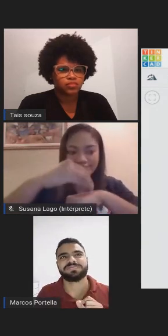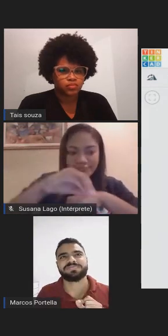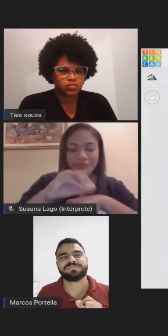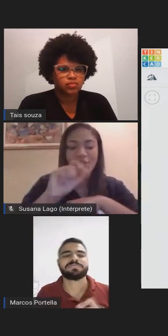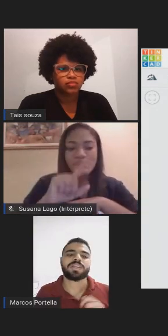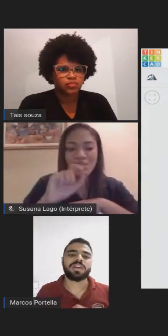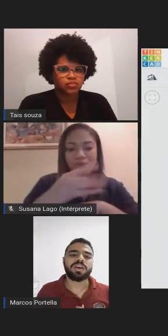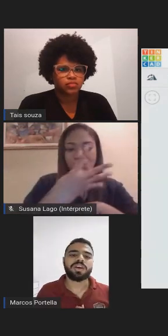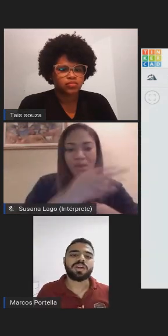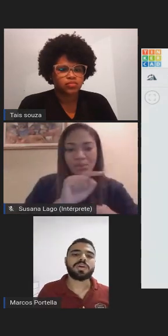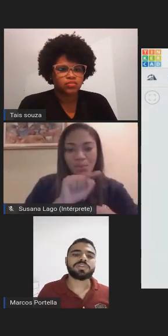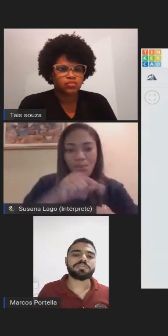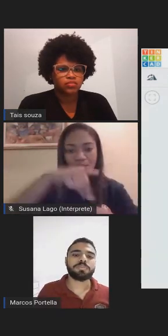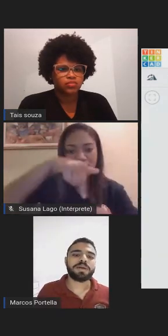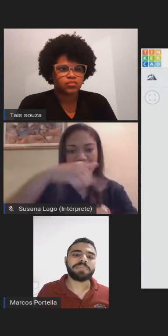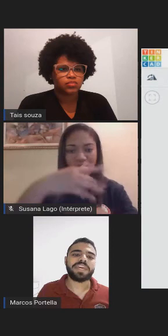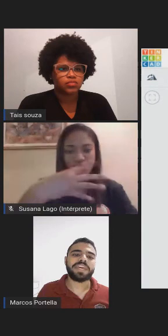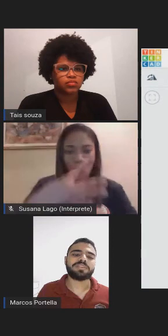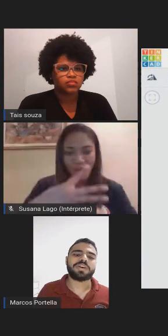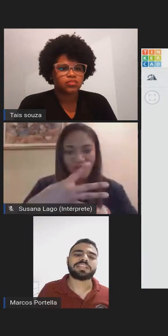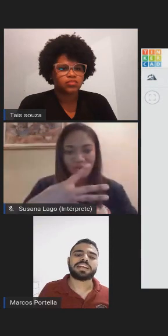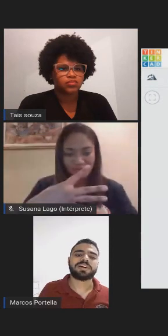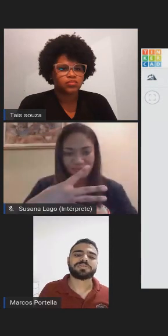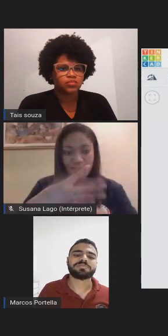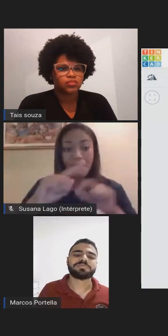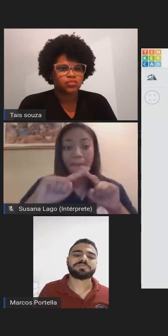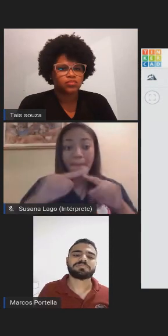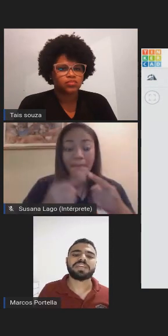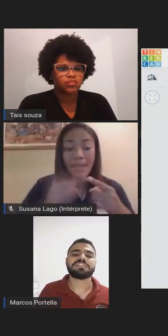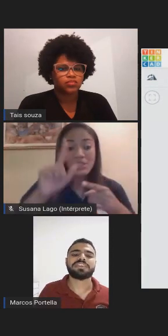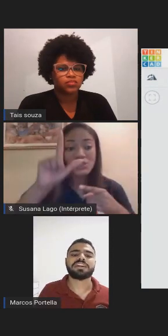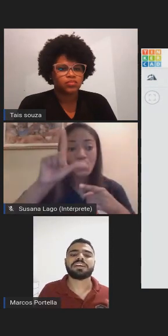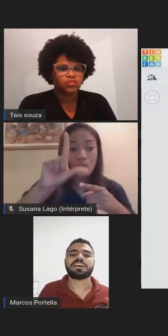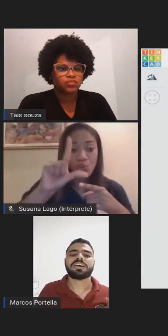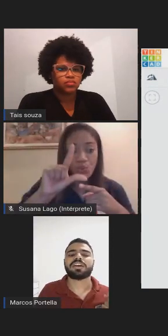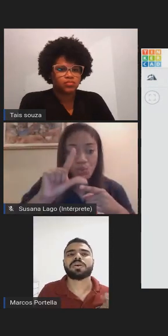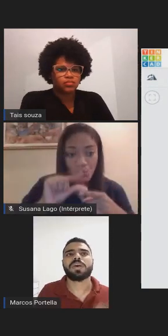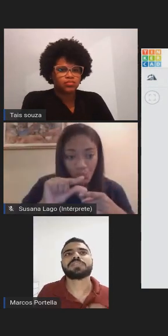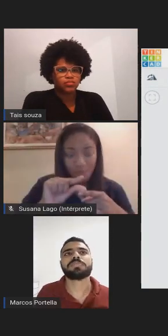volts. Quando eu vou para menos 40 graus, ele envia